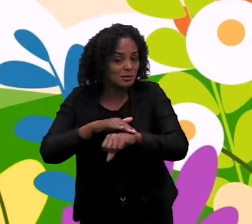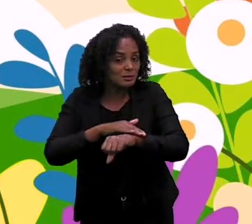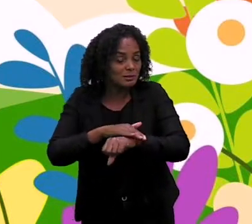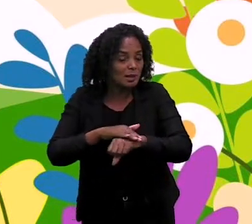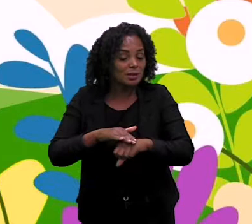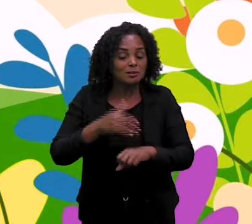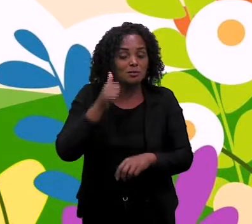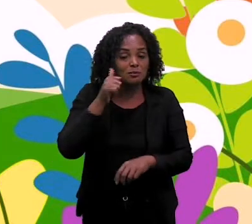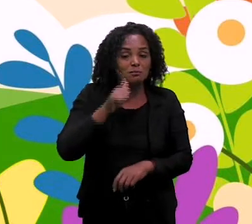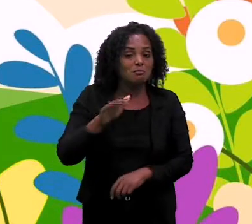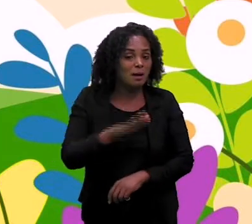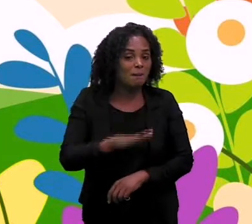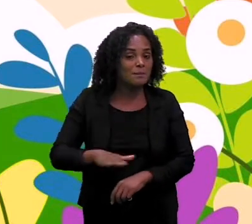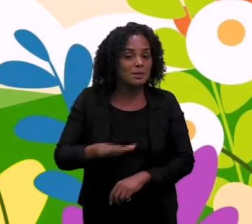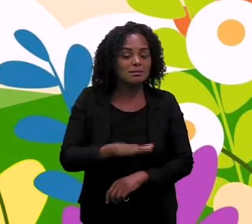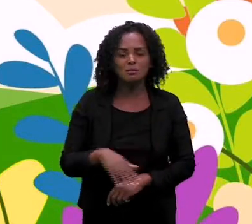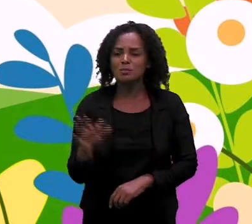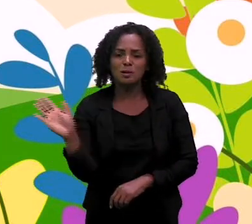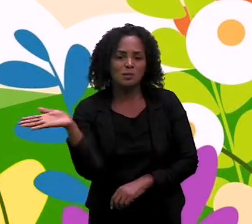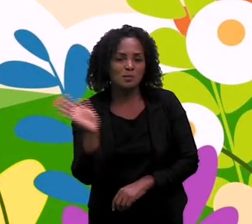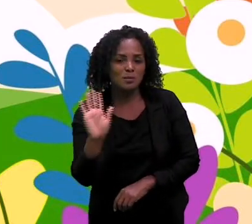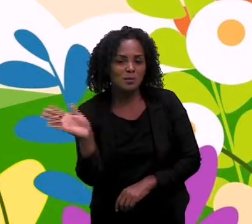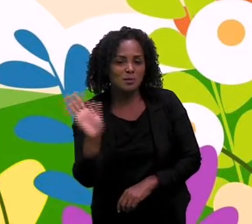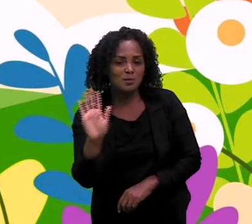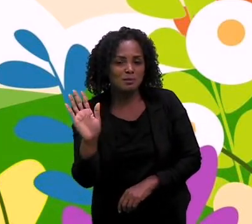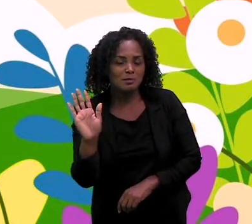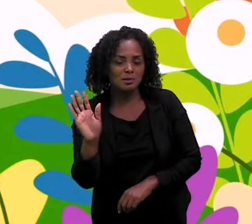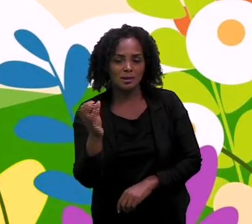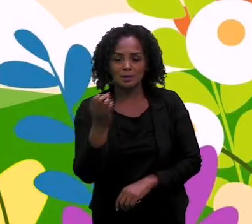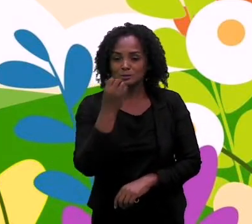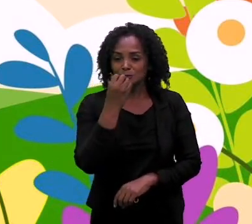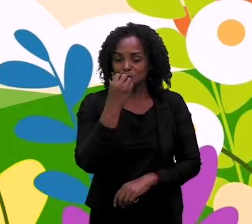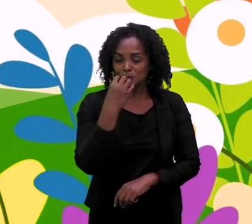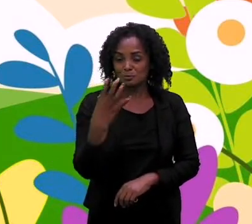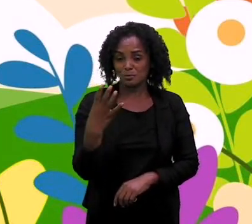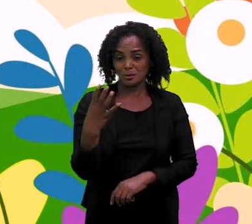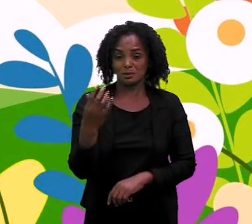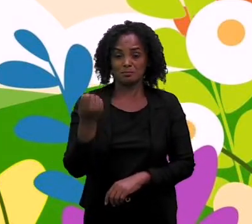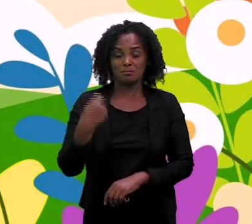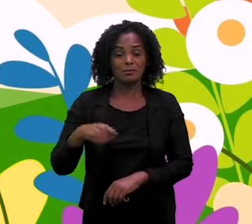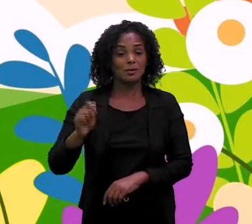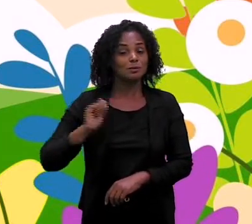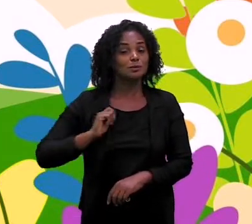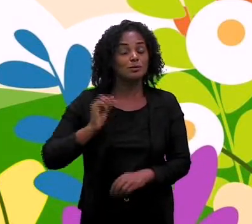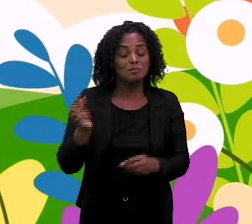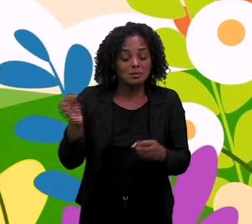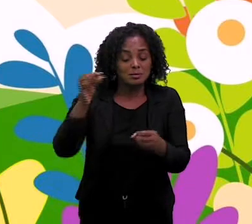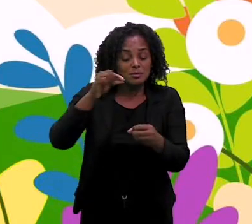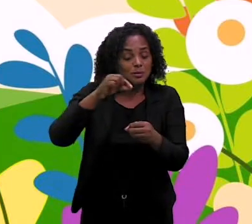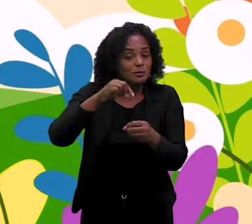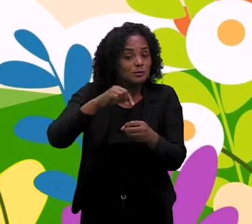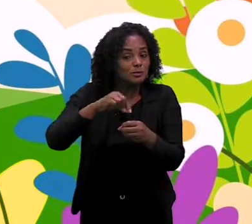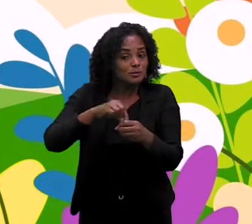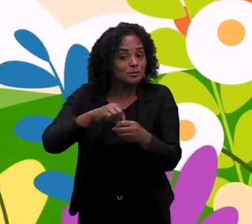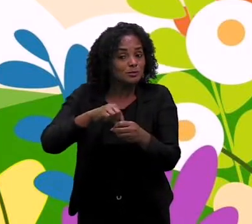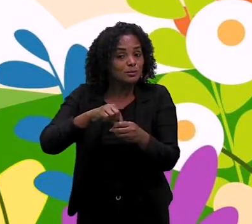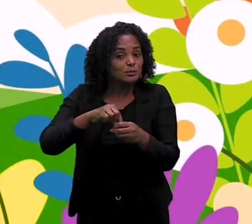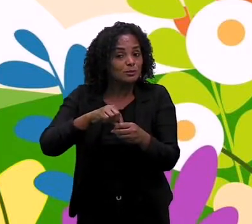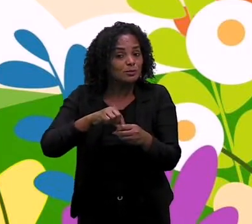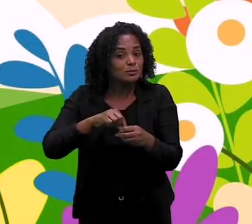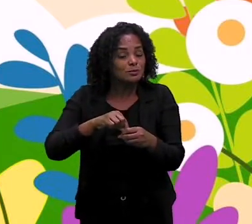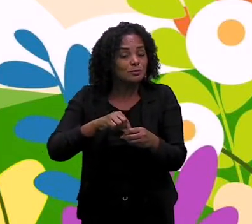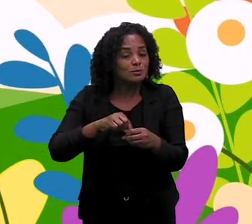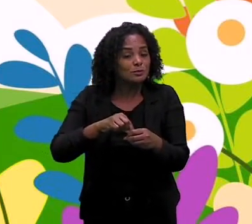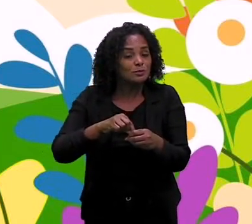menina. Olá, Flora! Eu sou uma sementinha. Flora